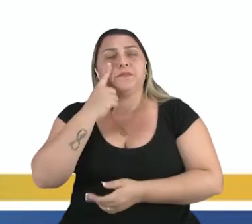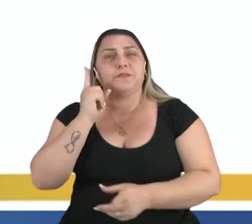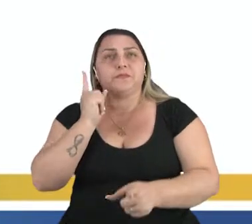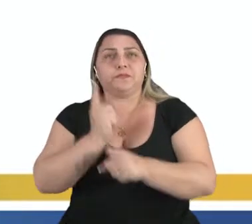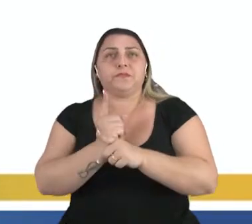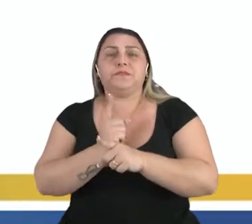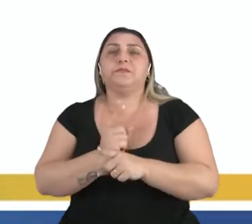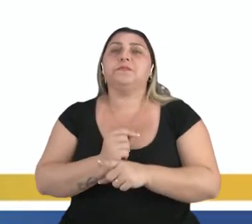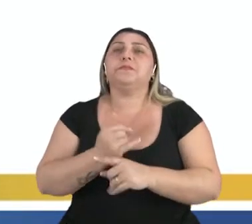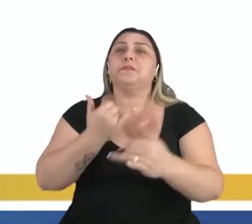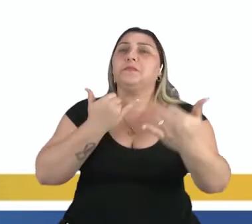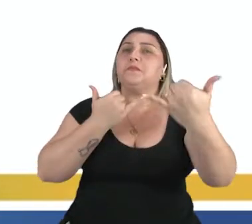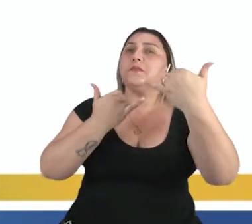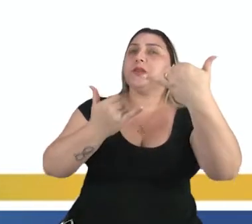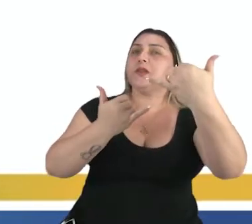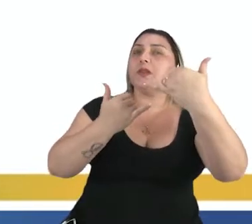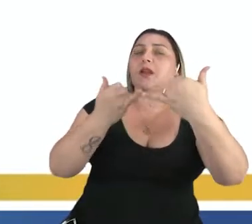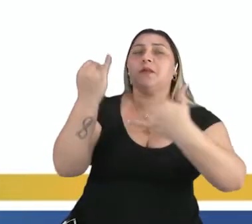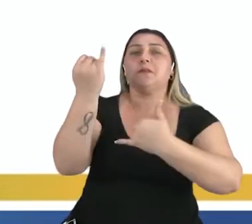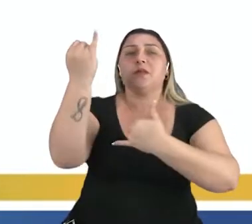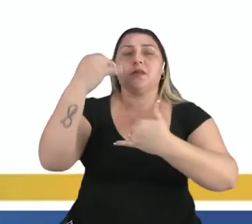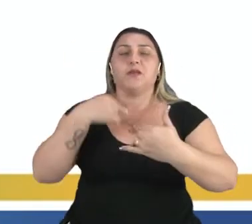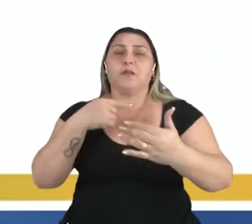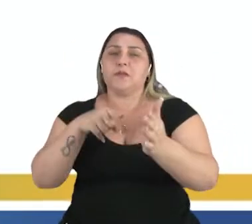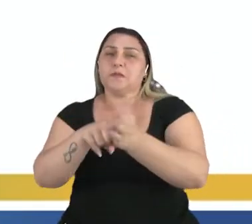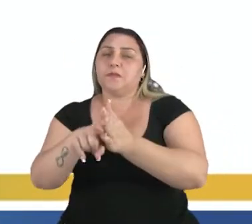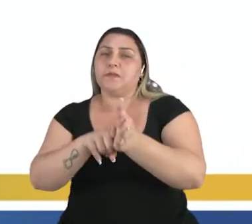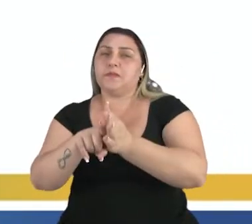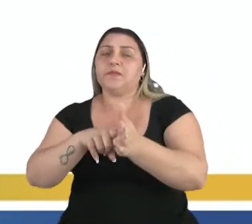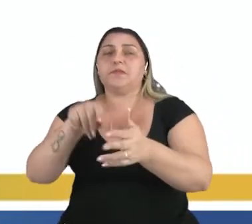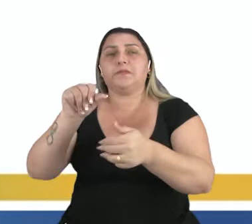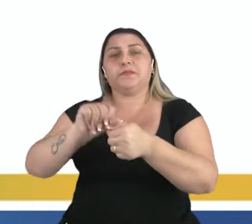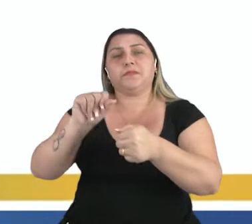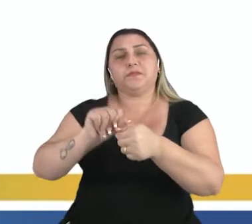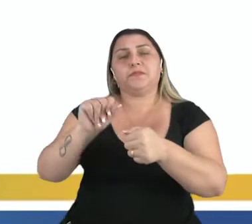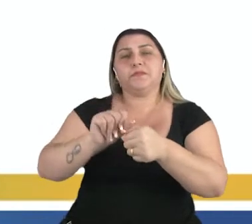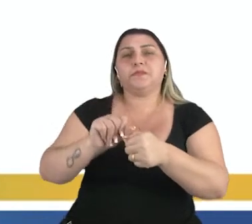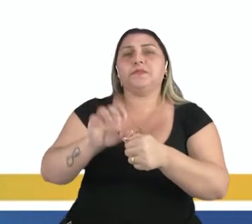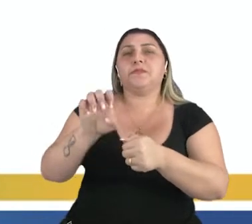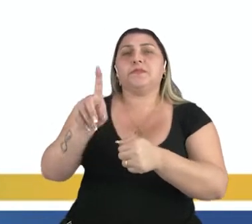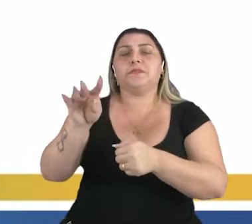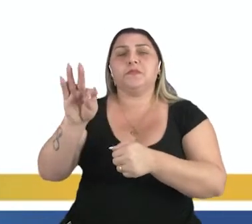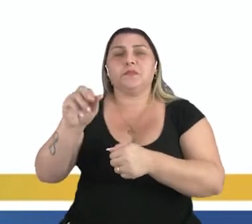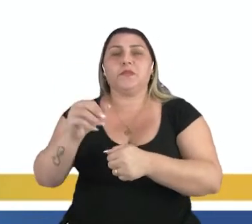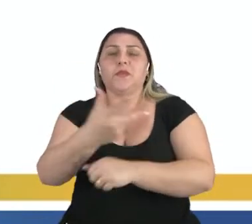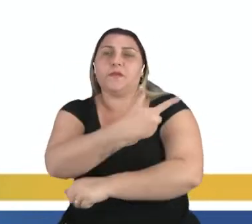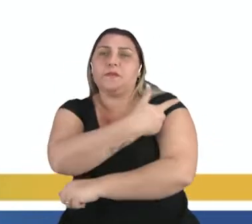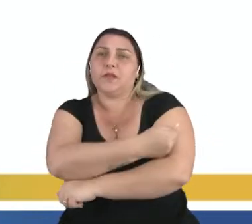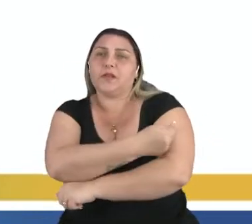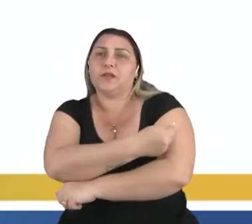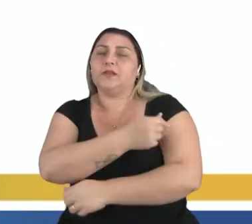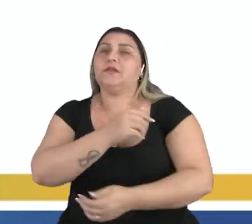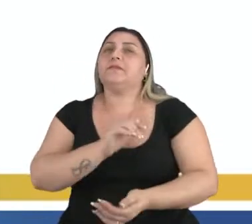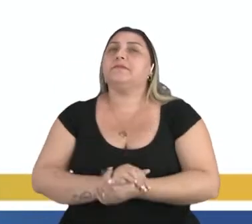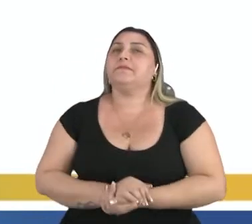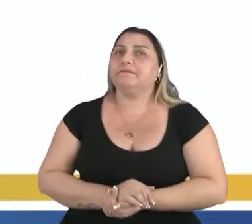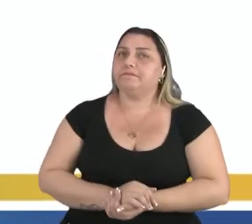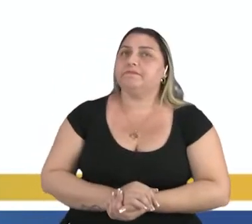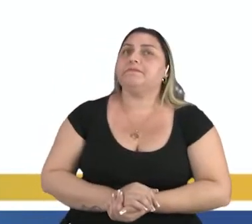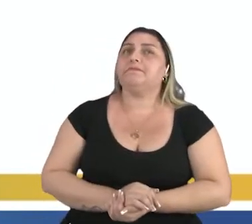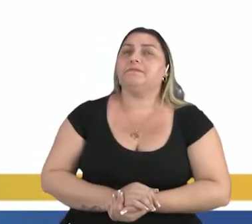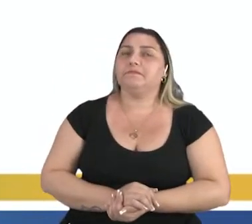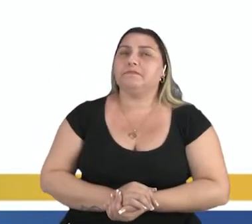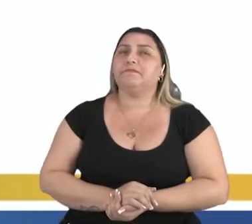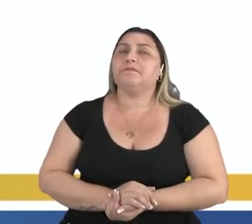achei um dado do IBGE importante para minha pesquisa. Vou fazer o meu editorial sobre vacinação. Vai